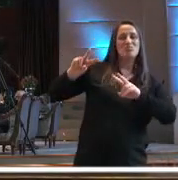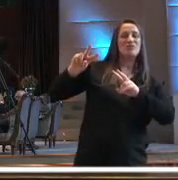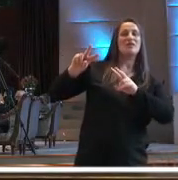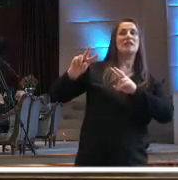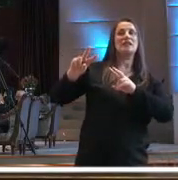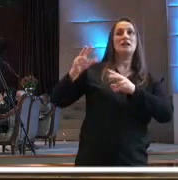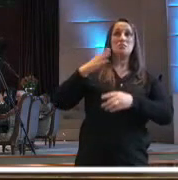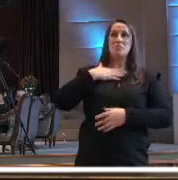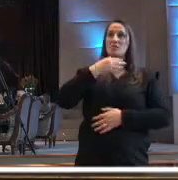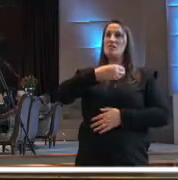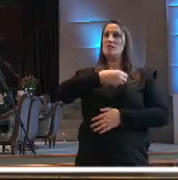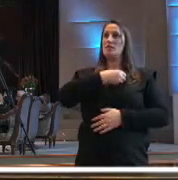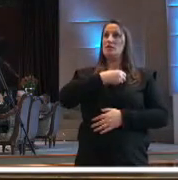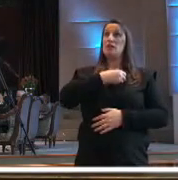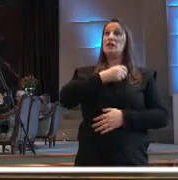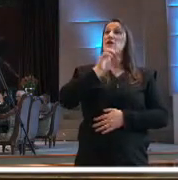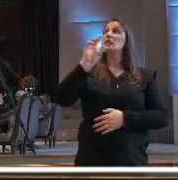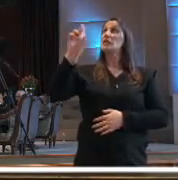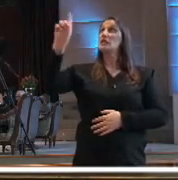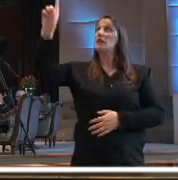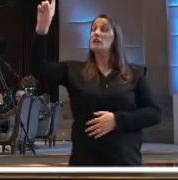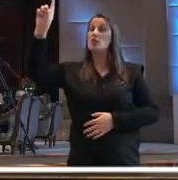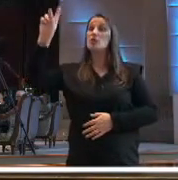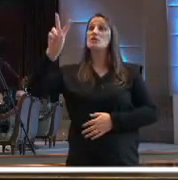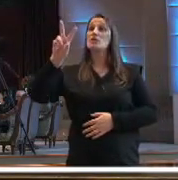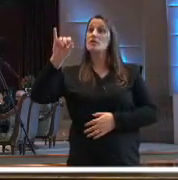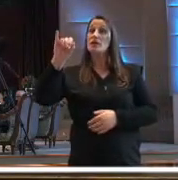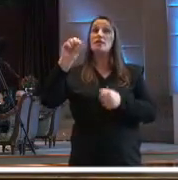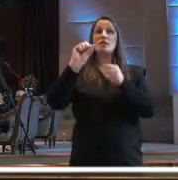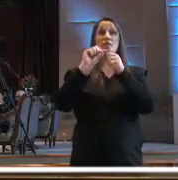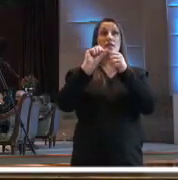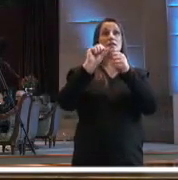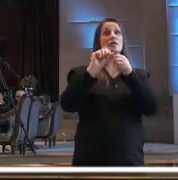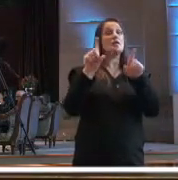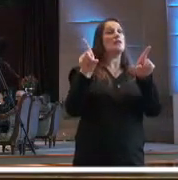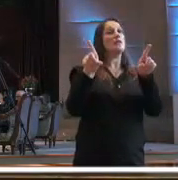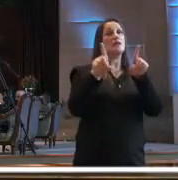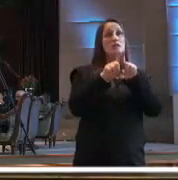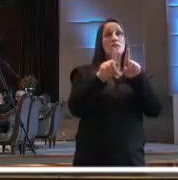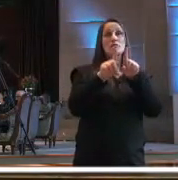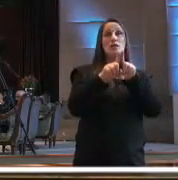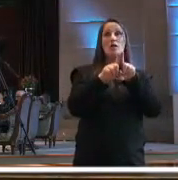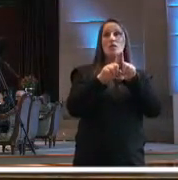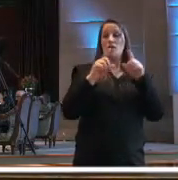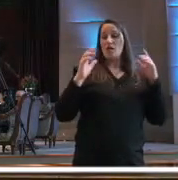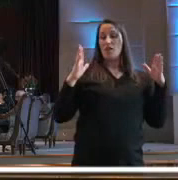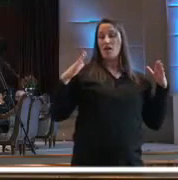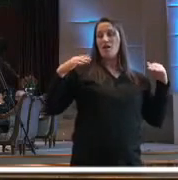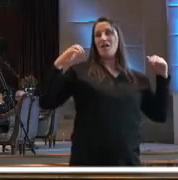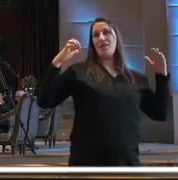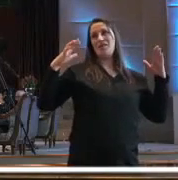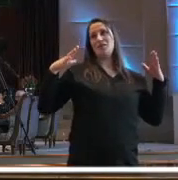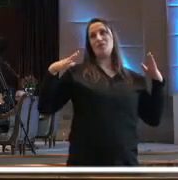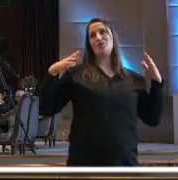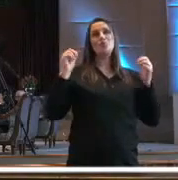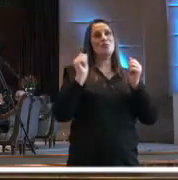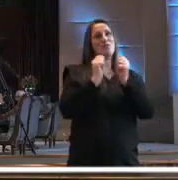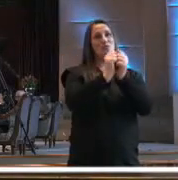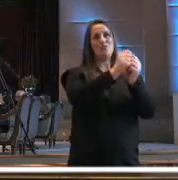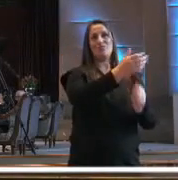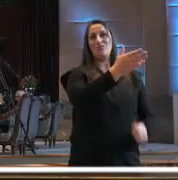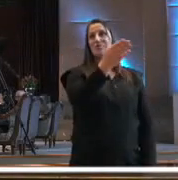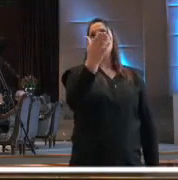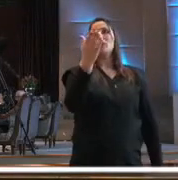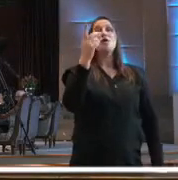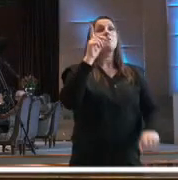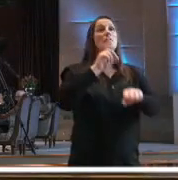E Ele vai fazer, e Deus vai fazer o mesmo, enviar os seus anjos a seu favor, quando